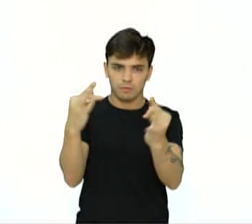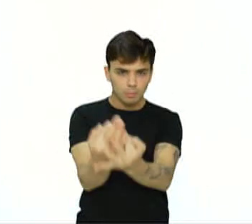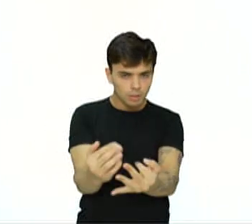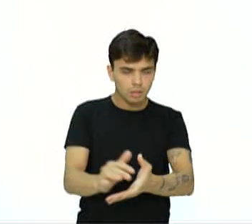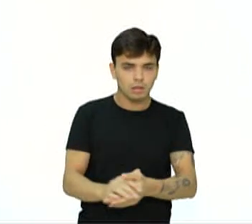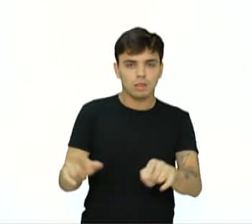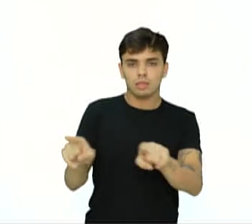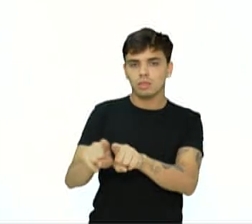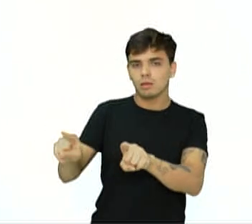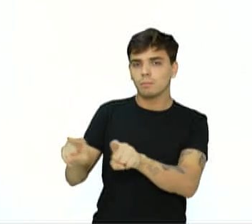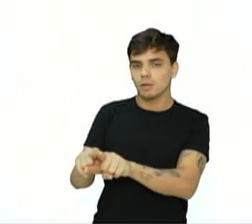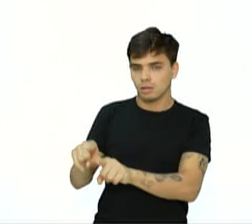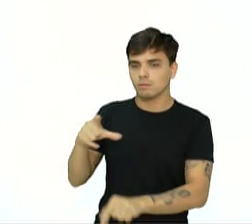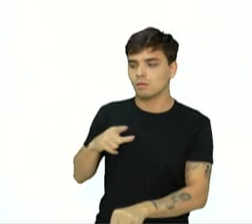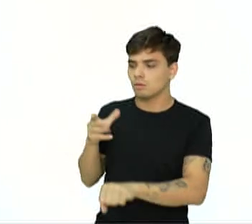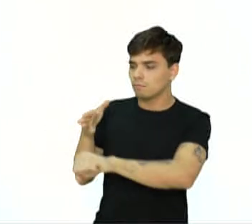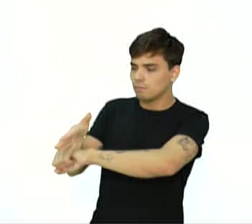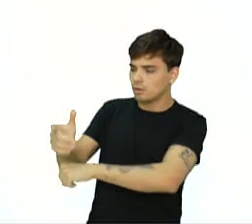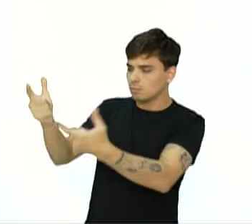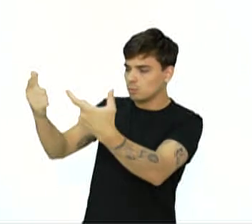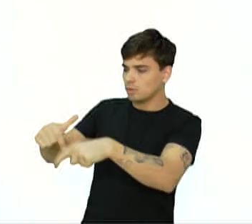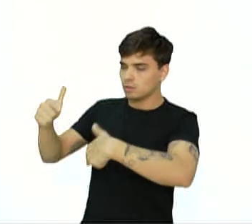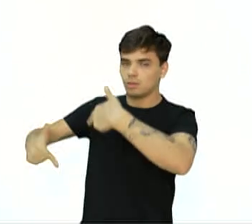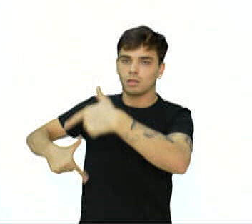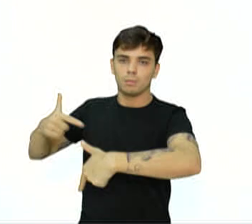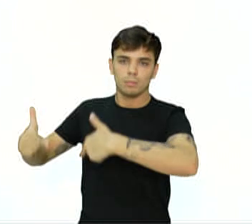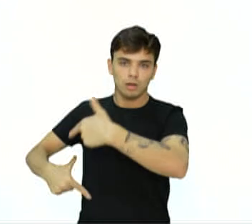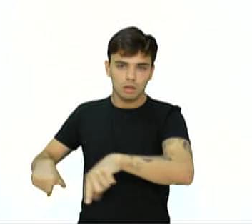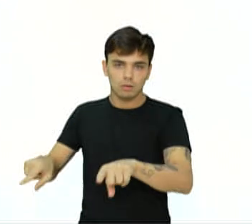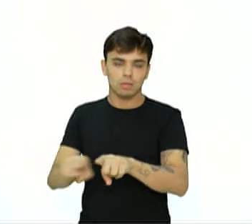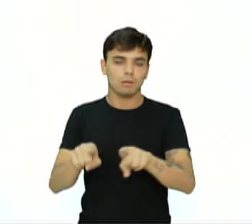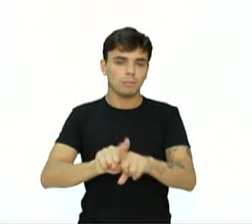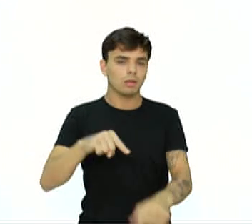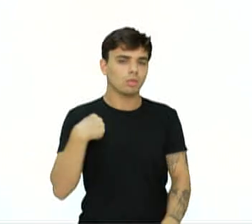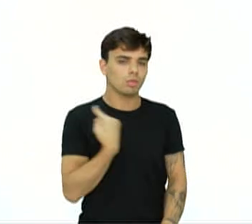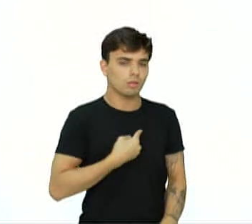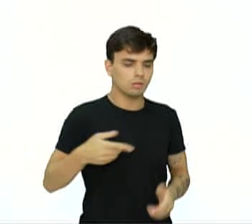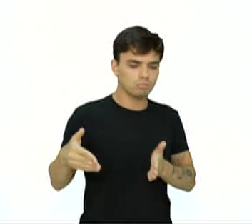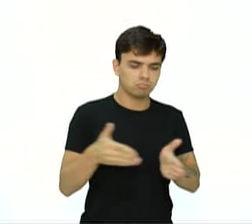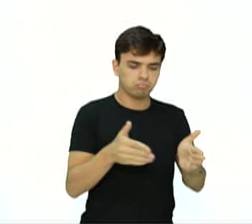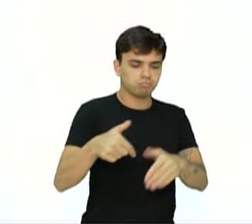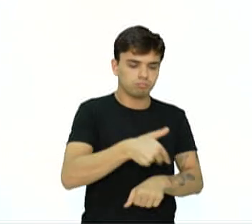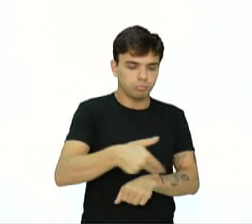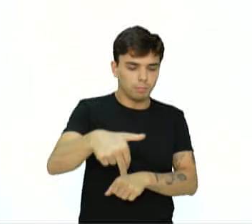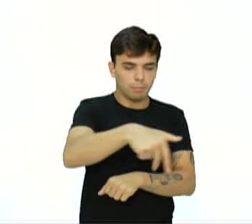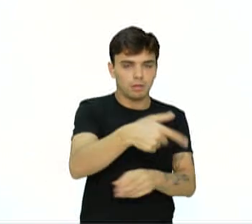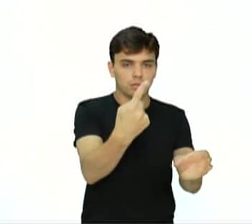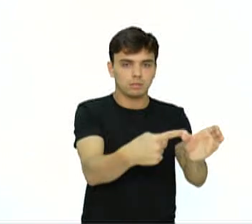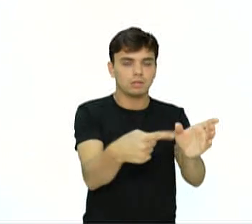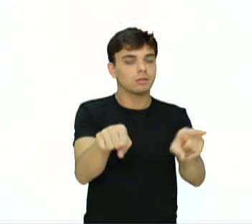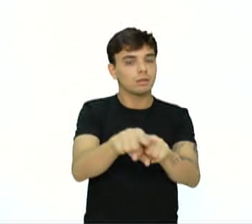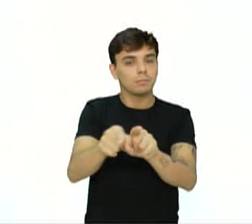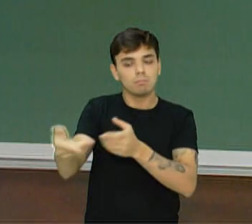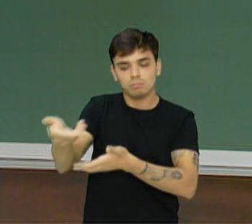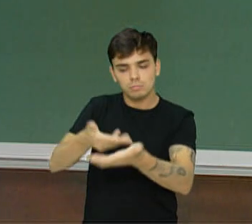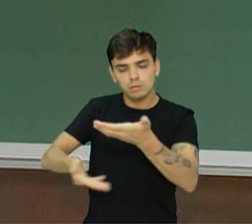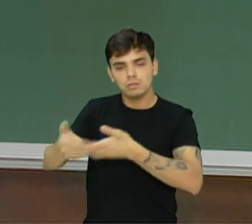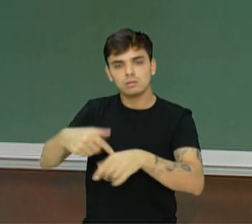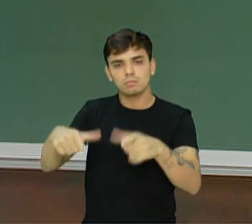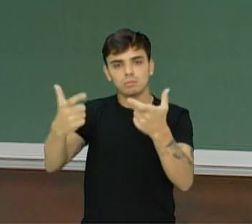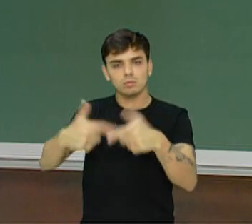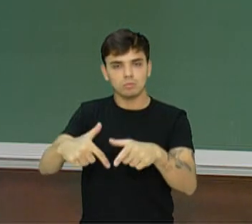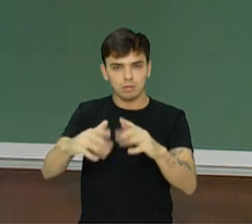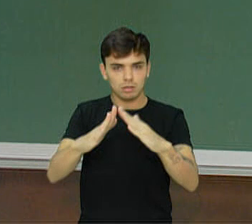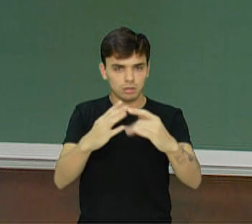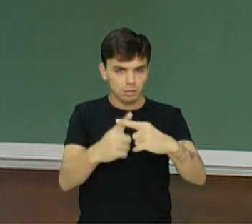família, quando a gente vai para o nosso ambiente de trabalho, quando a gente caminha pela cidade ou participa de um